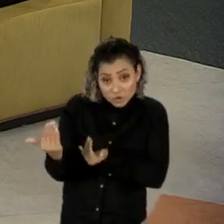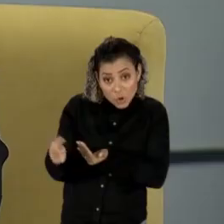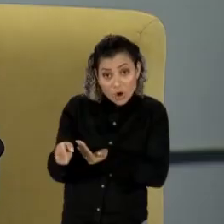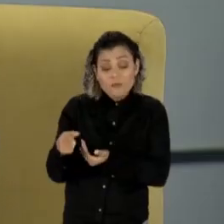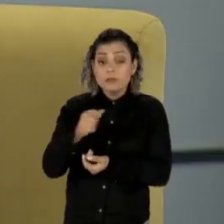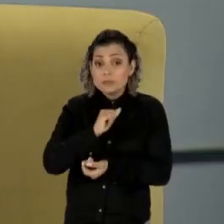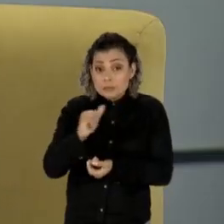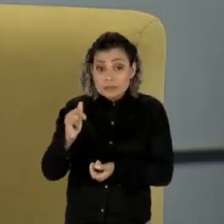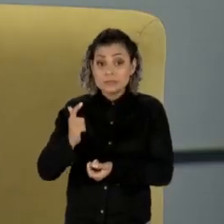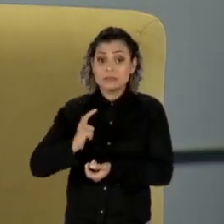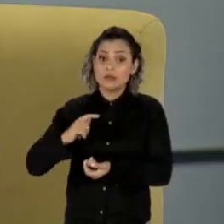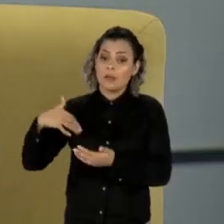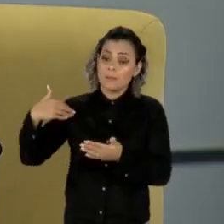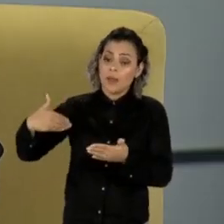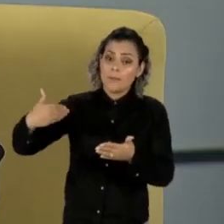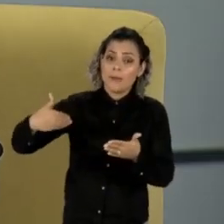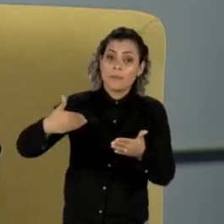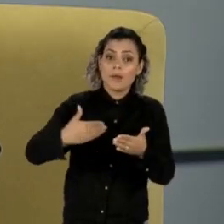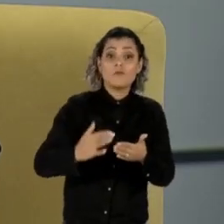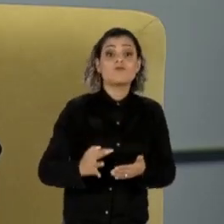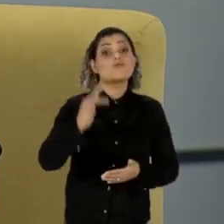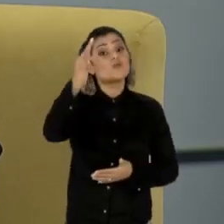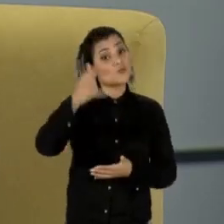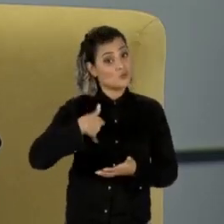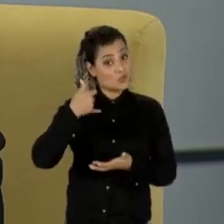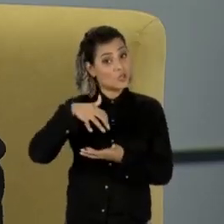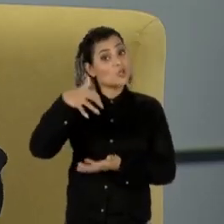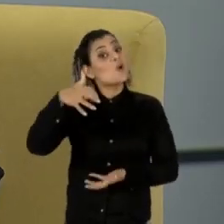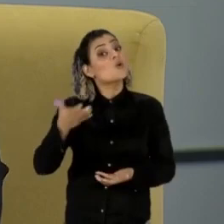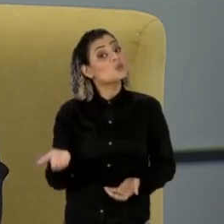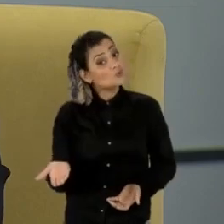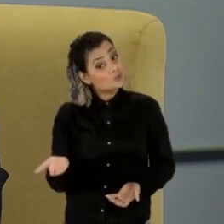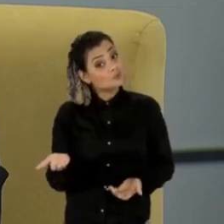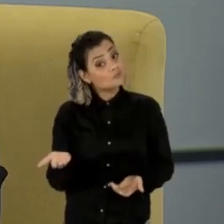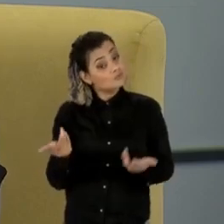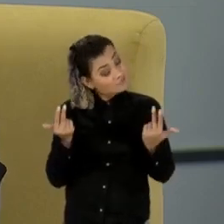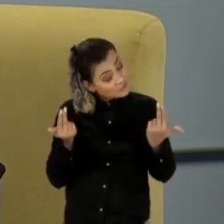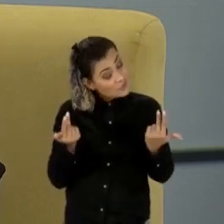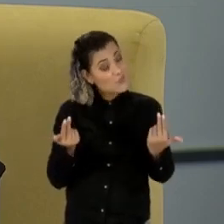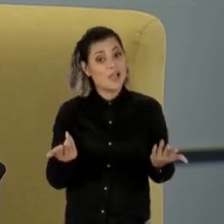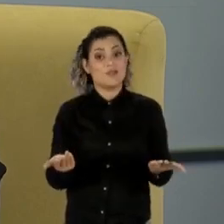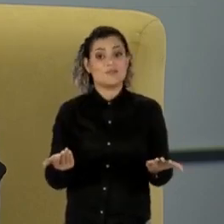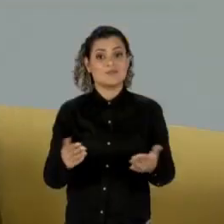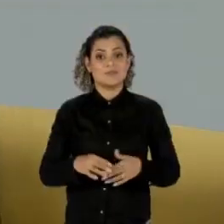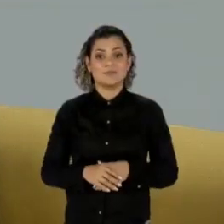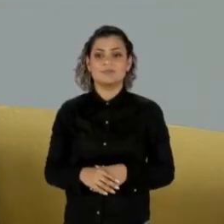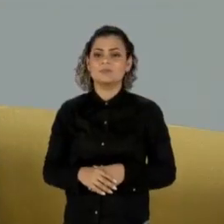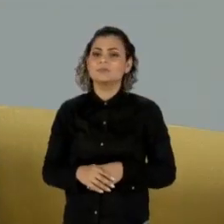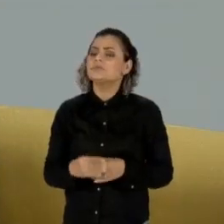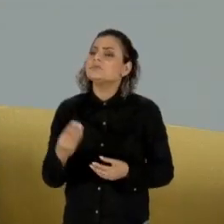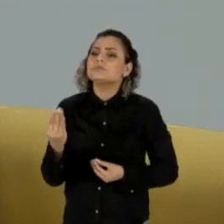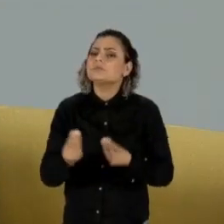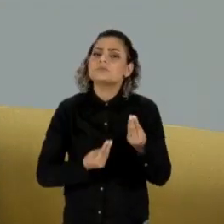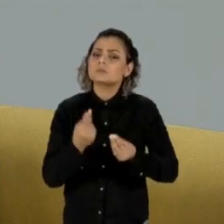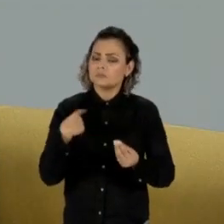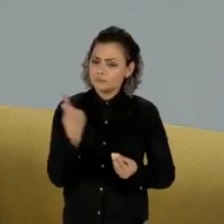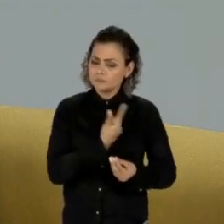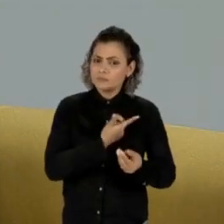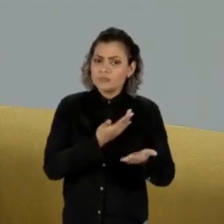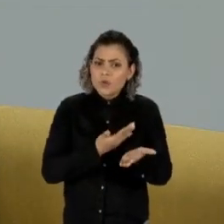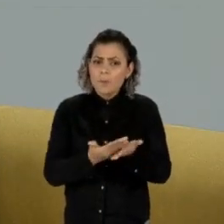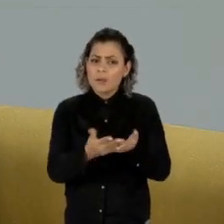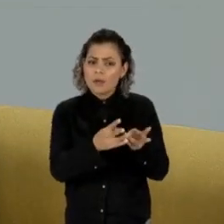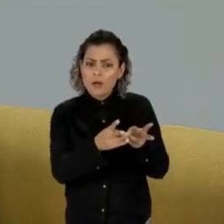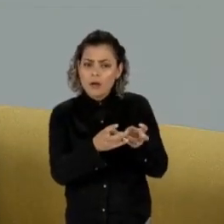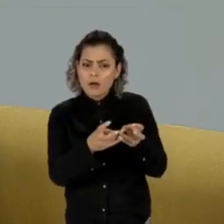ele passar por todas as fases também irá envelhecer é quando é que a gente começa a perceber